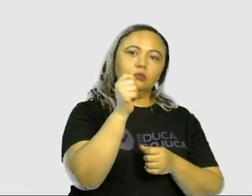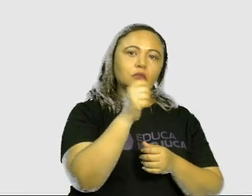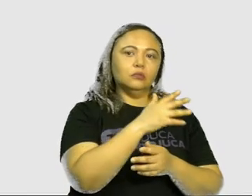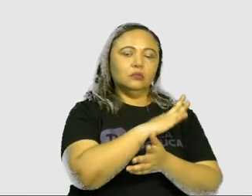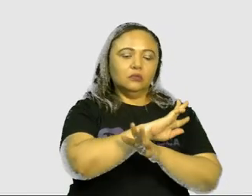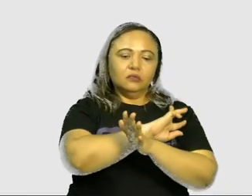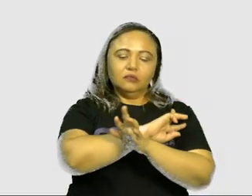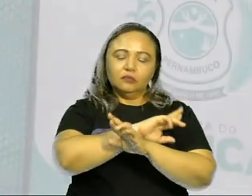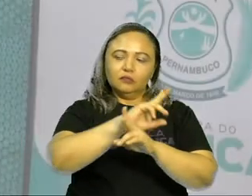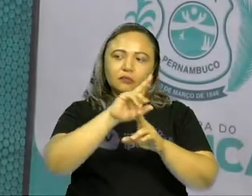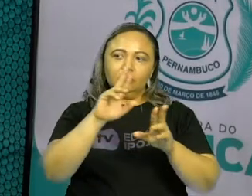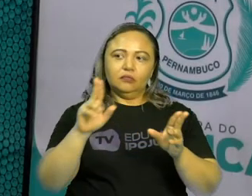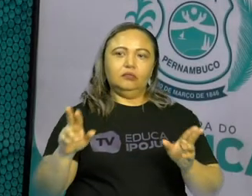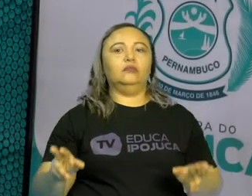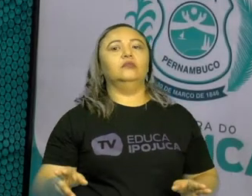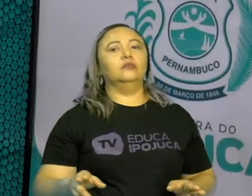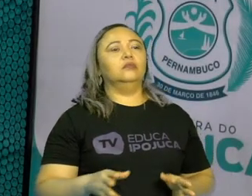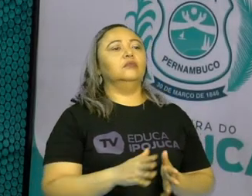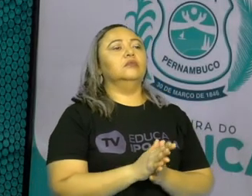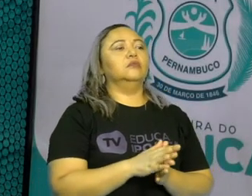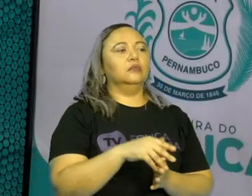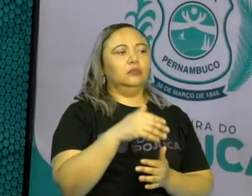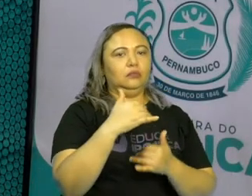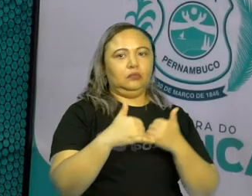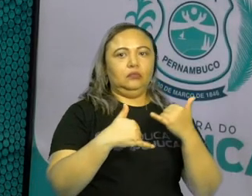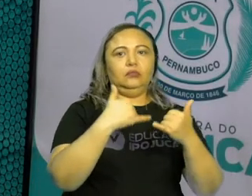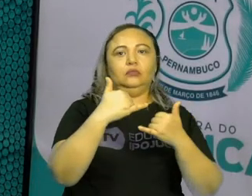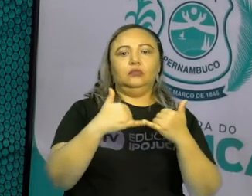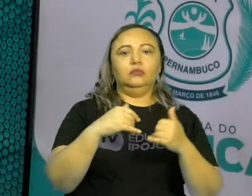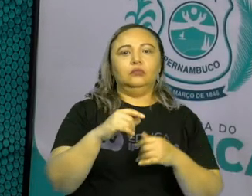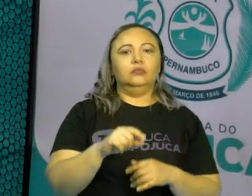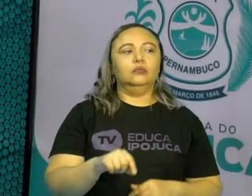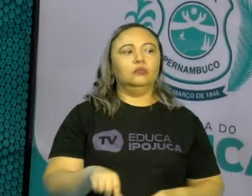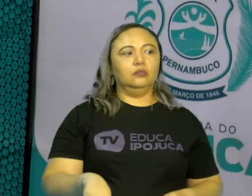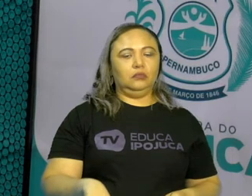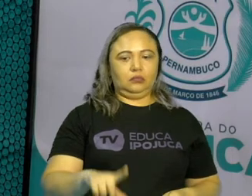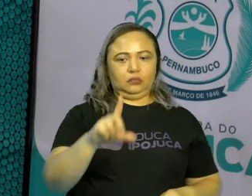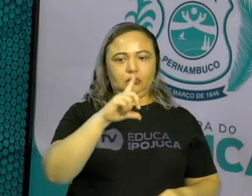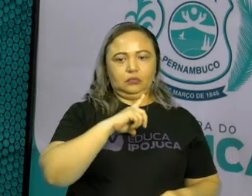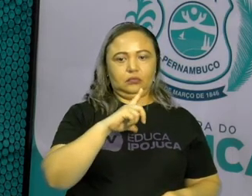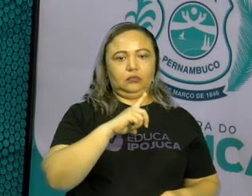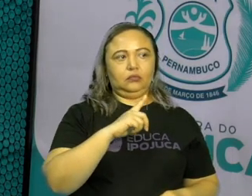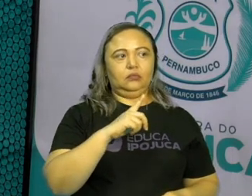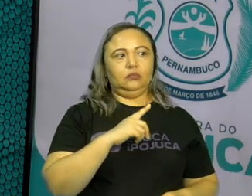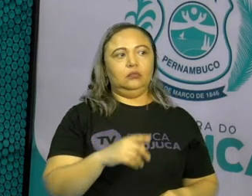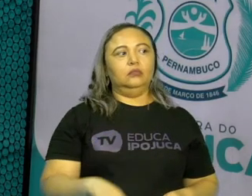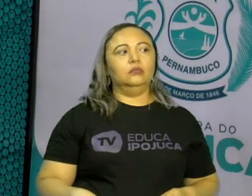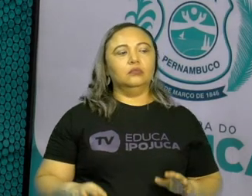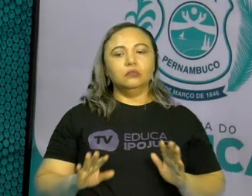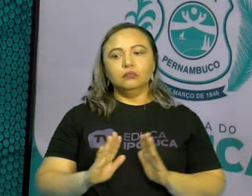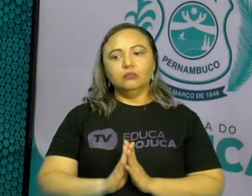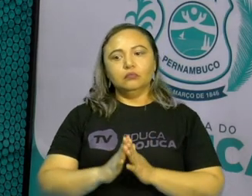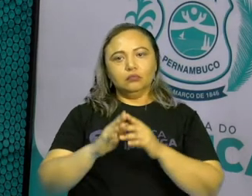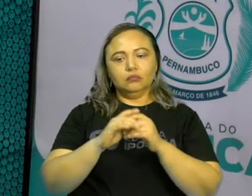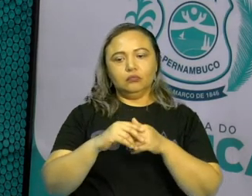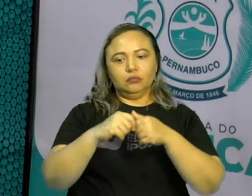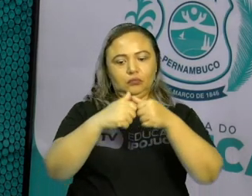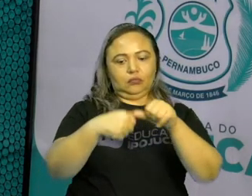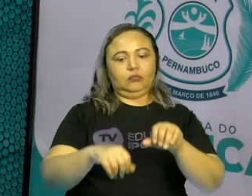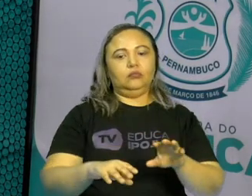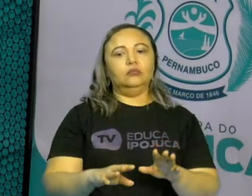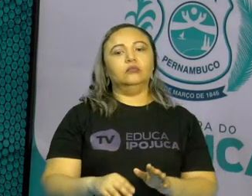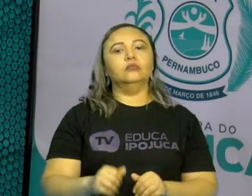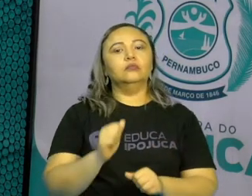outros mais tipos de brincadeiras existentes. Então, deixo aí com vocês